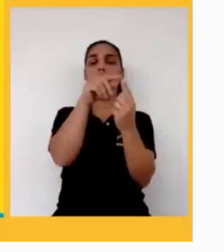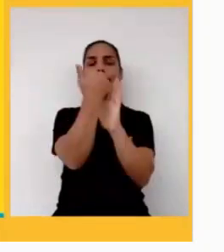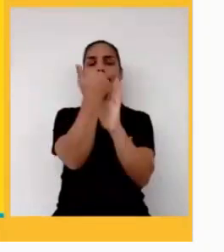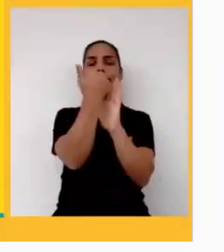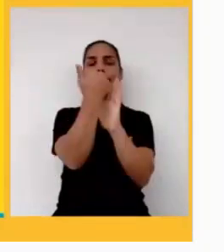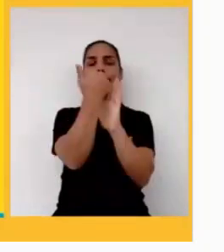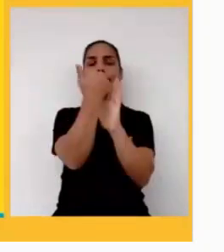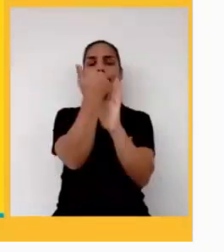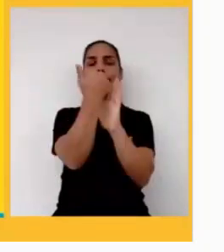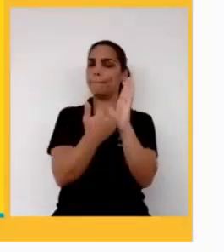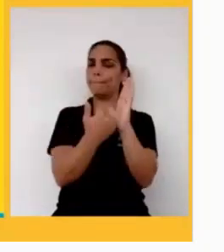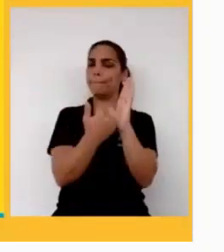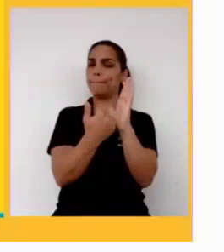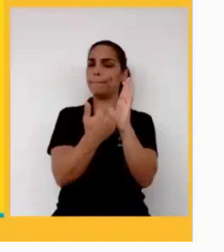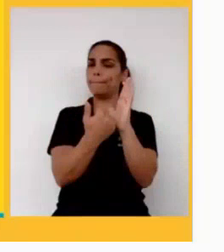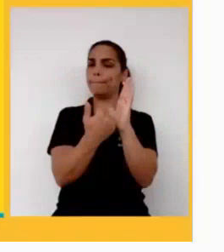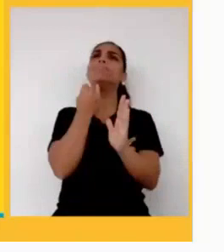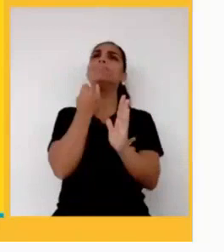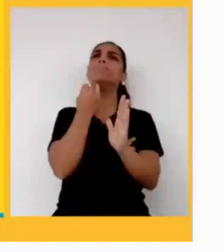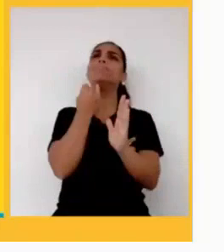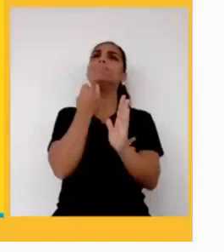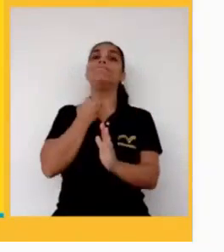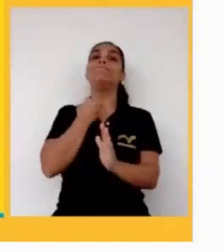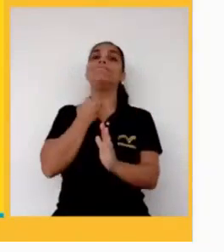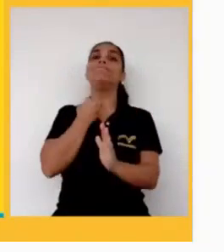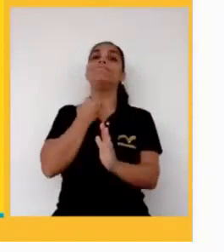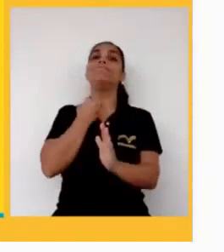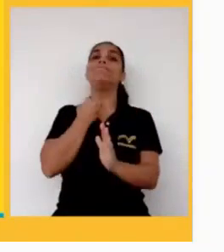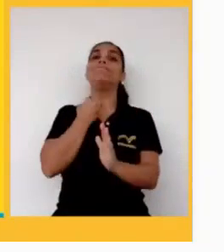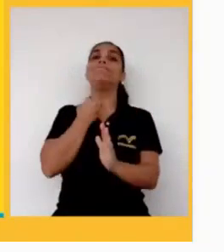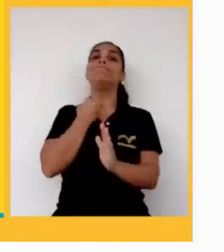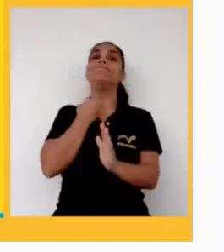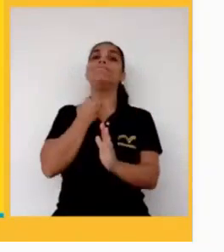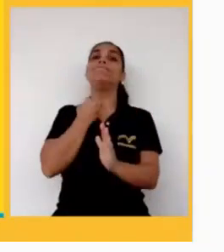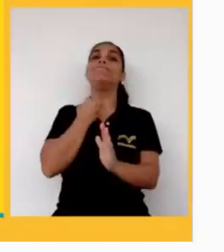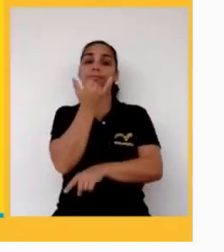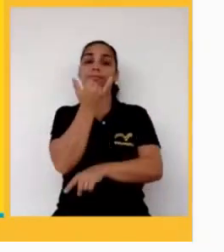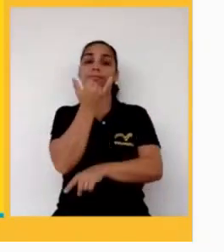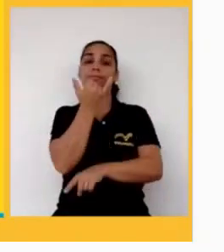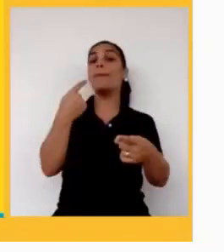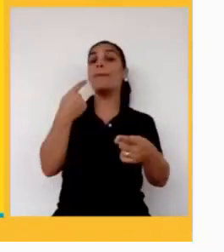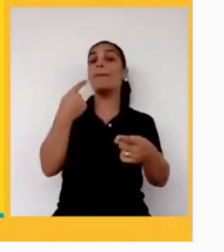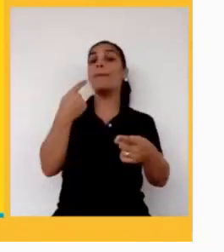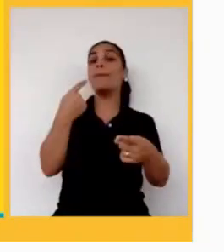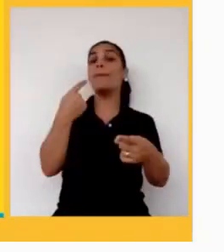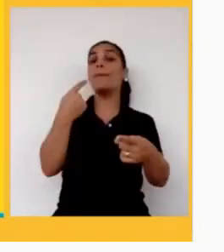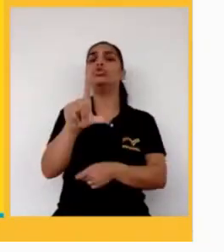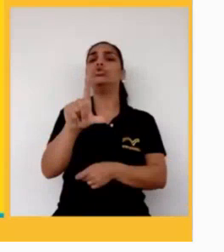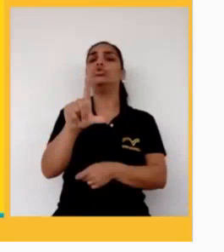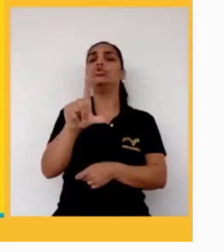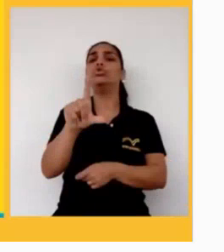e a justificativa, dizendo o porquê da escolha do tema.